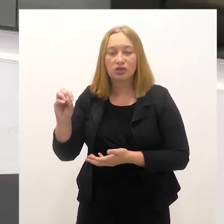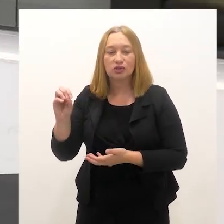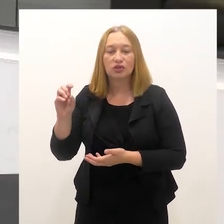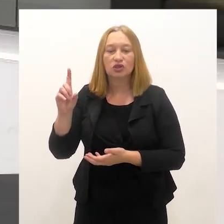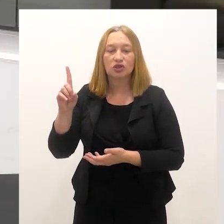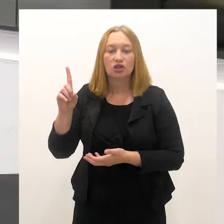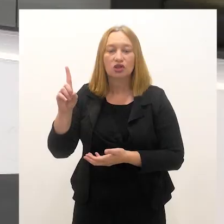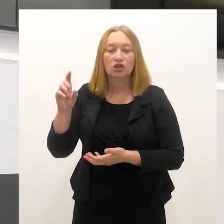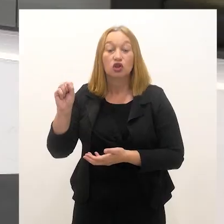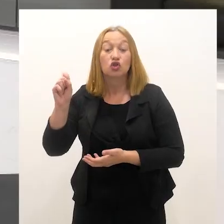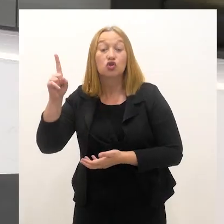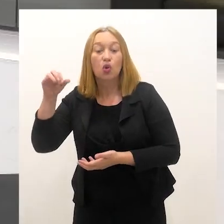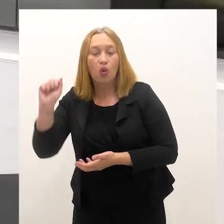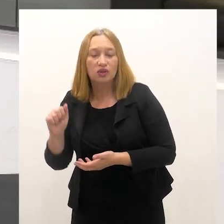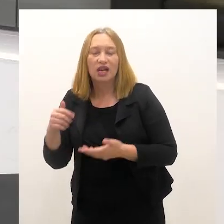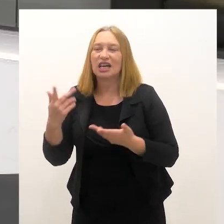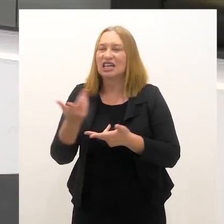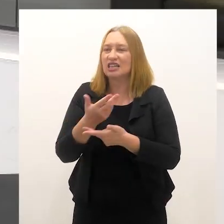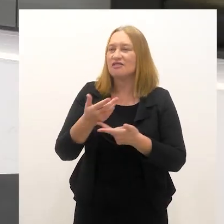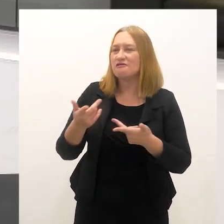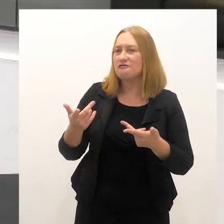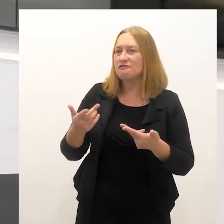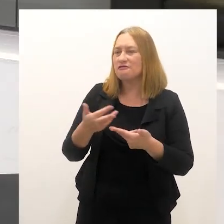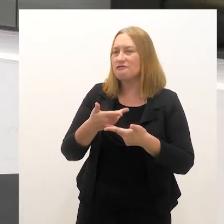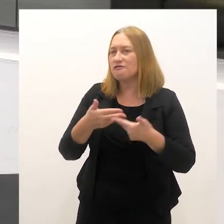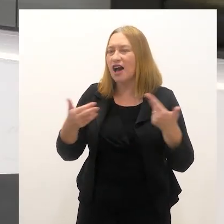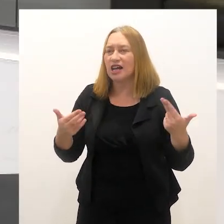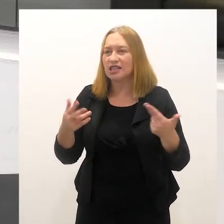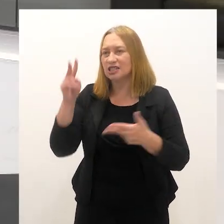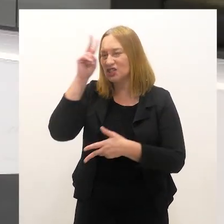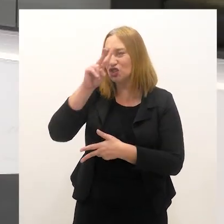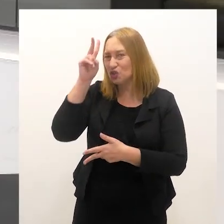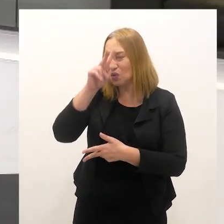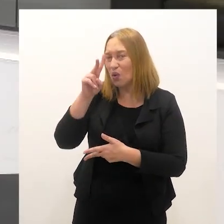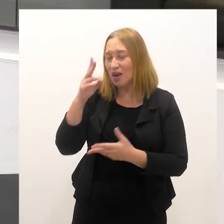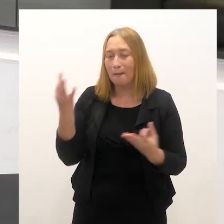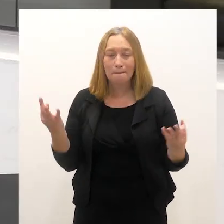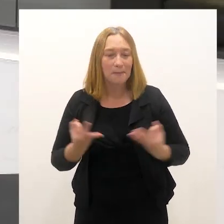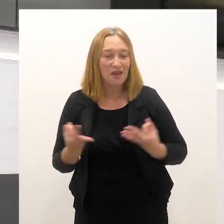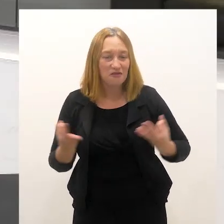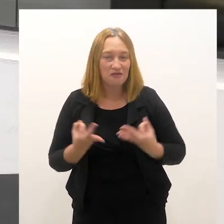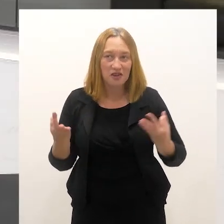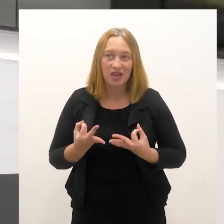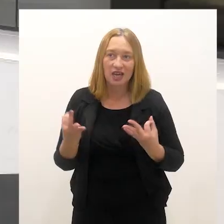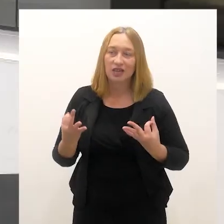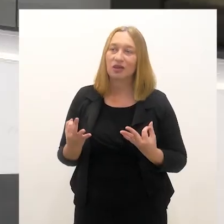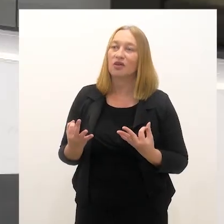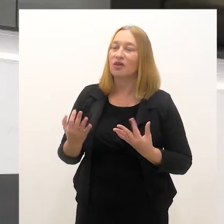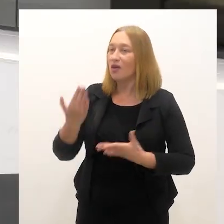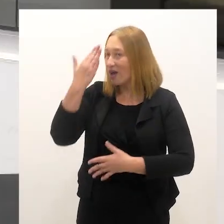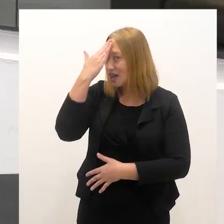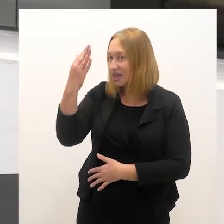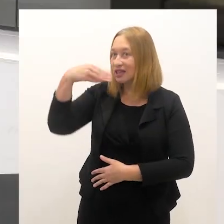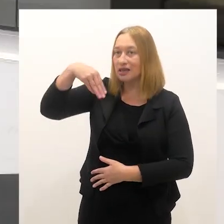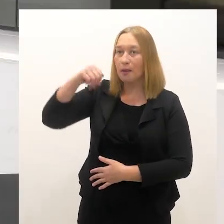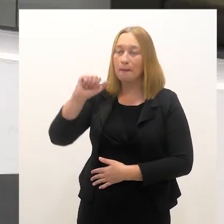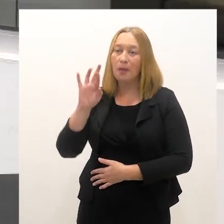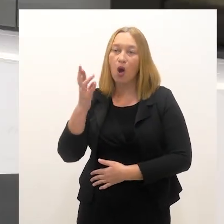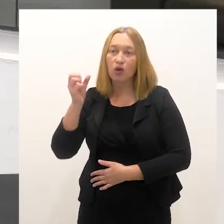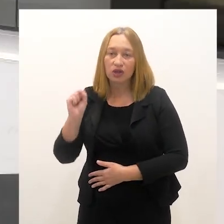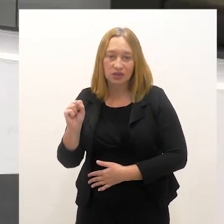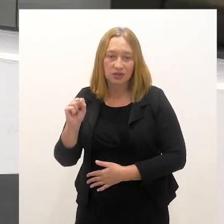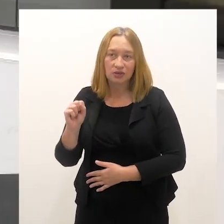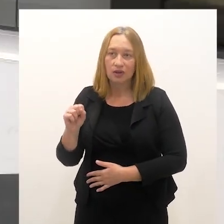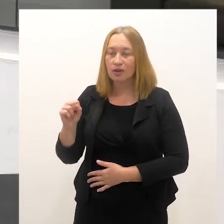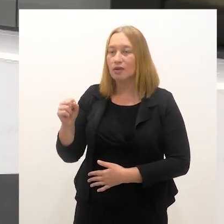de Souza. Grandes histórias super educativas, de formação de caráter mesmo. Devo muito a você, Maurício de Souza,